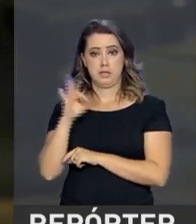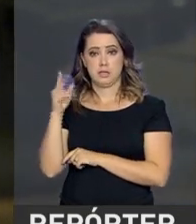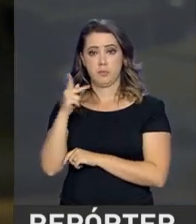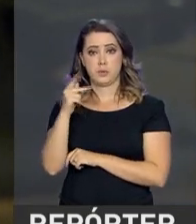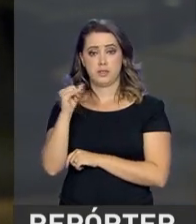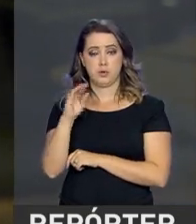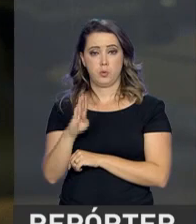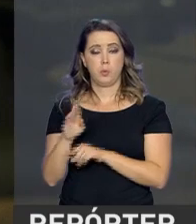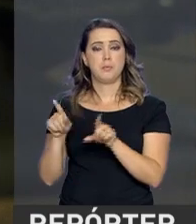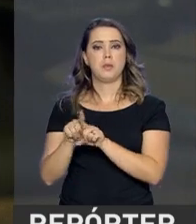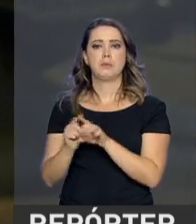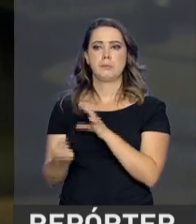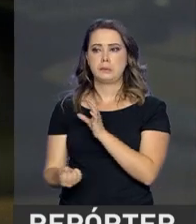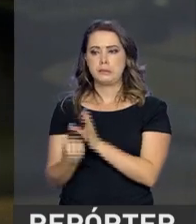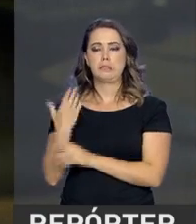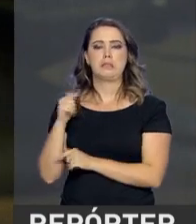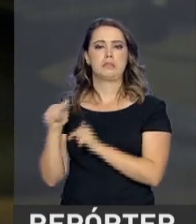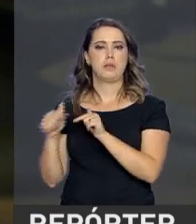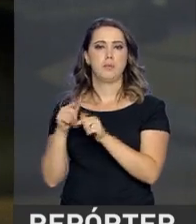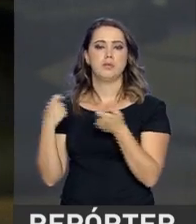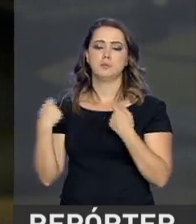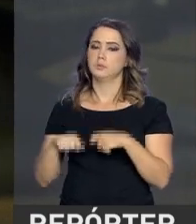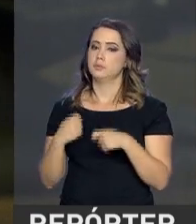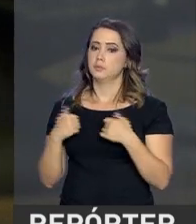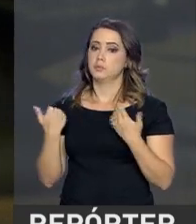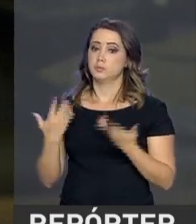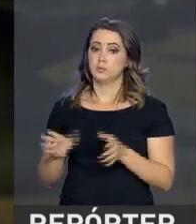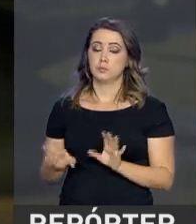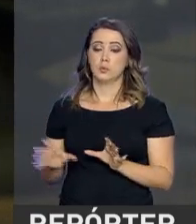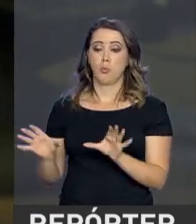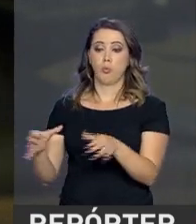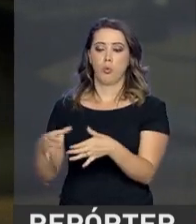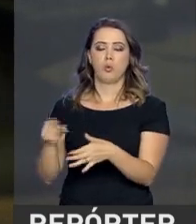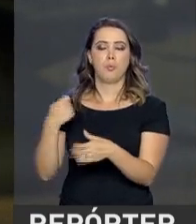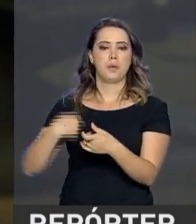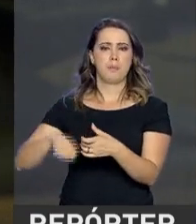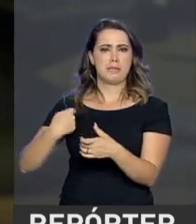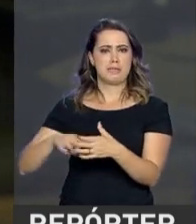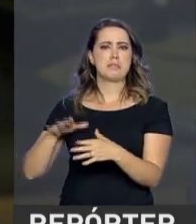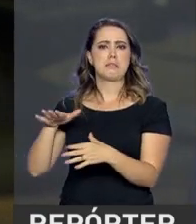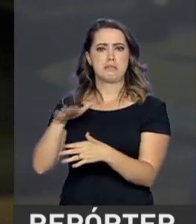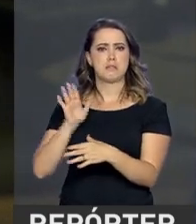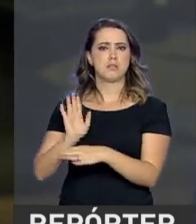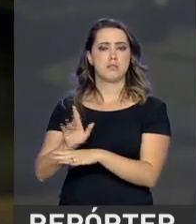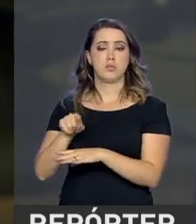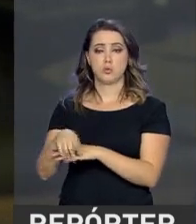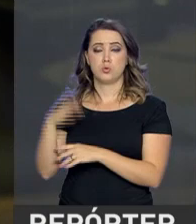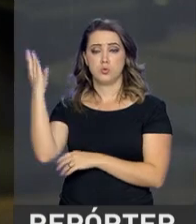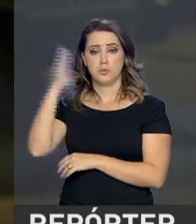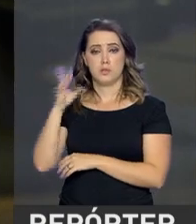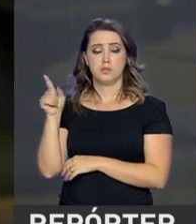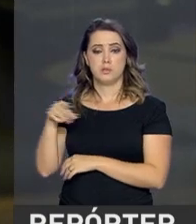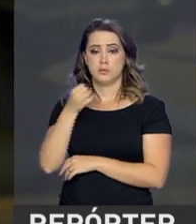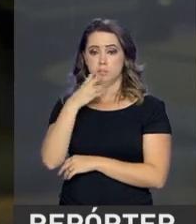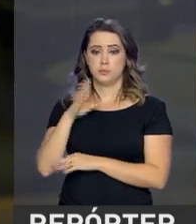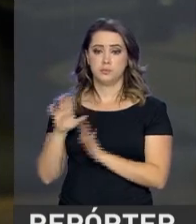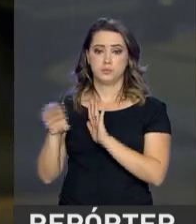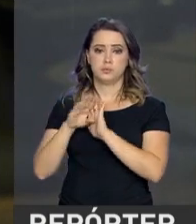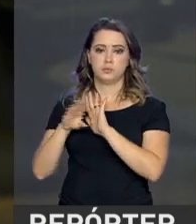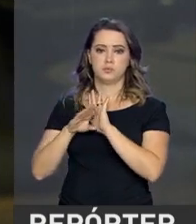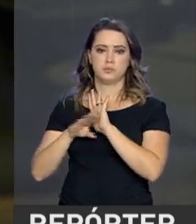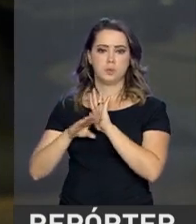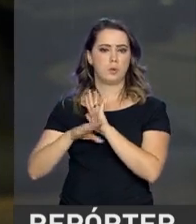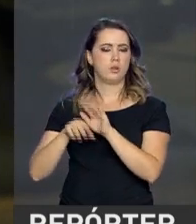grande gerador de emprego que o brasil preciso fazer um setor que realmente precisa o brasil tem a seu favor uma tabela periódica